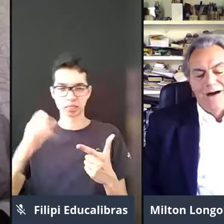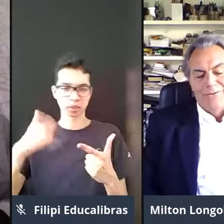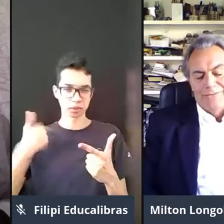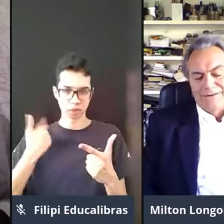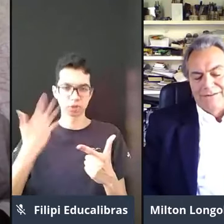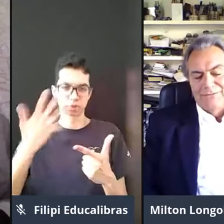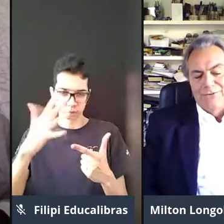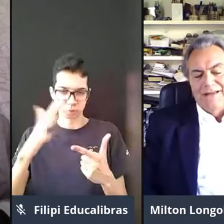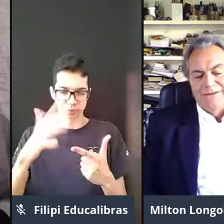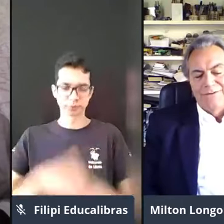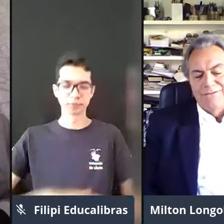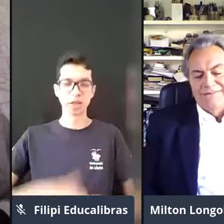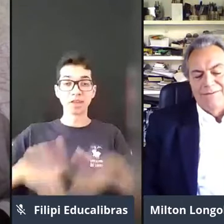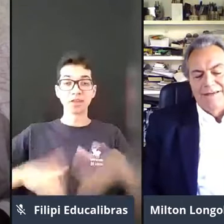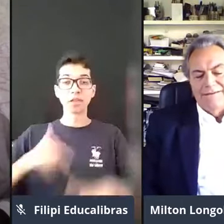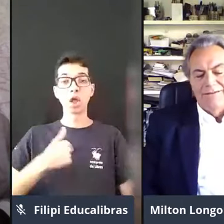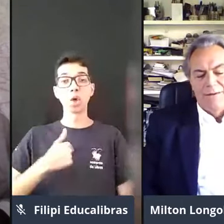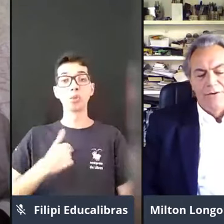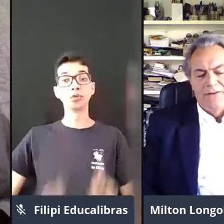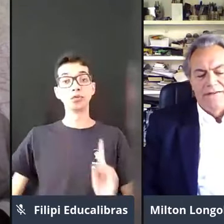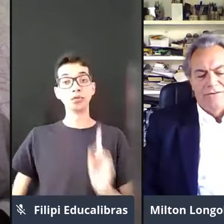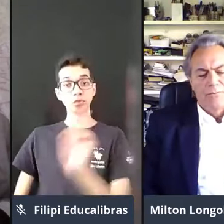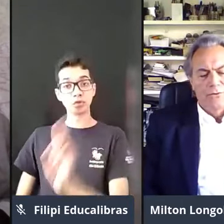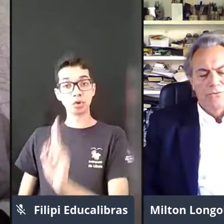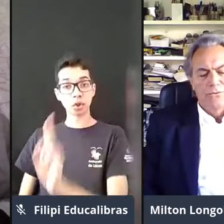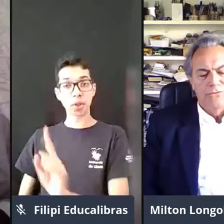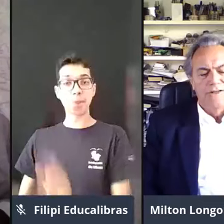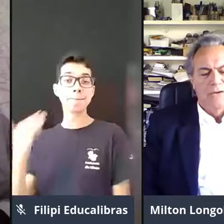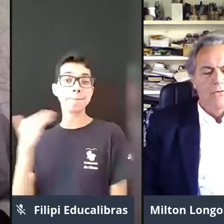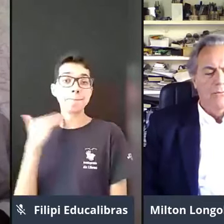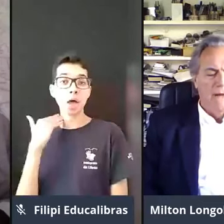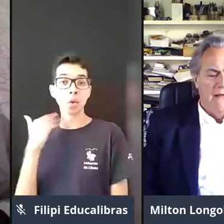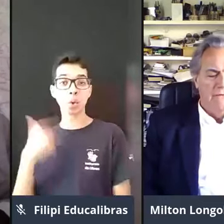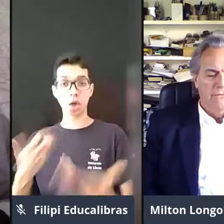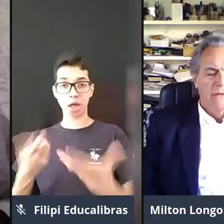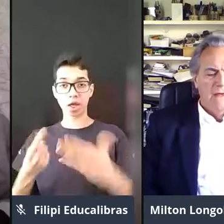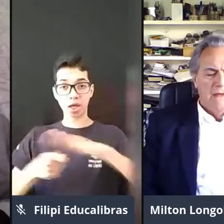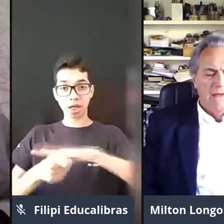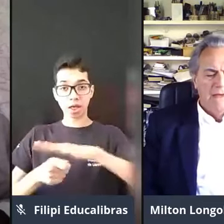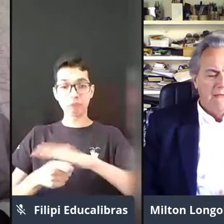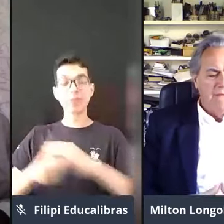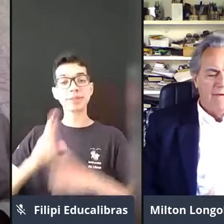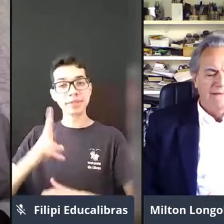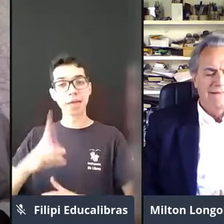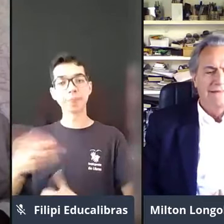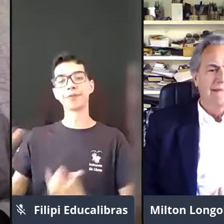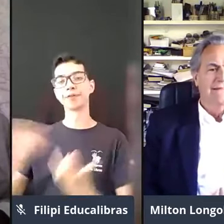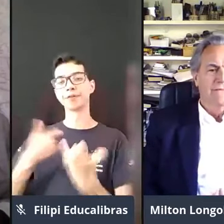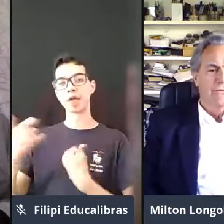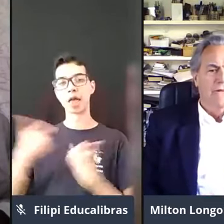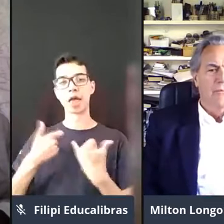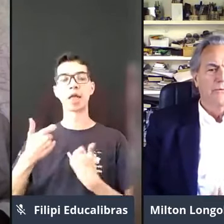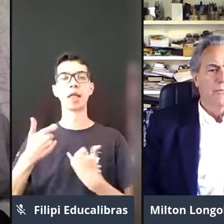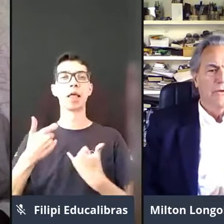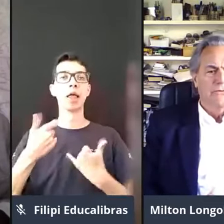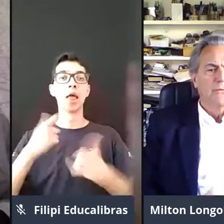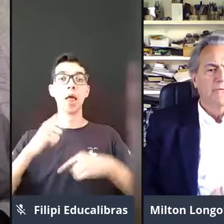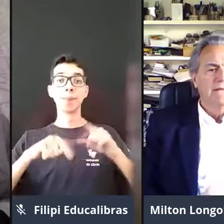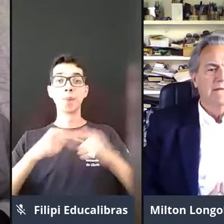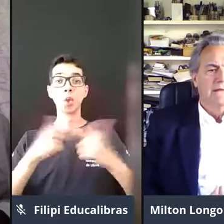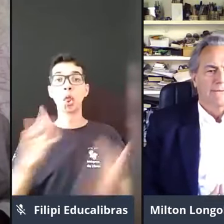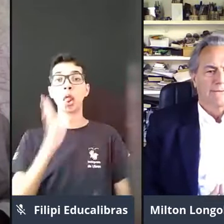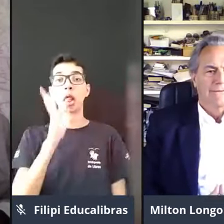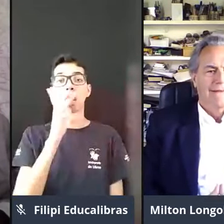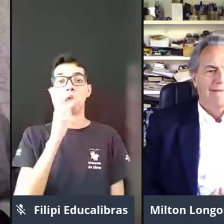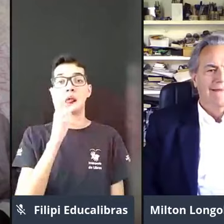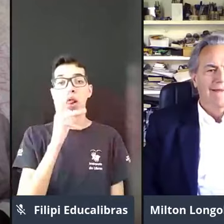num banco, às vezes cuidar de um investimento, ele vem me oferecer um produto de longo prazo que vai ser sensacional para os próximos